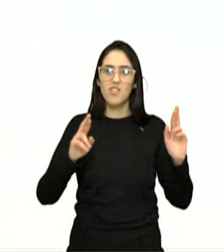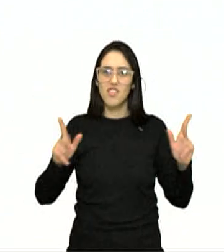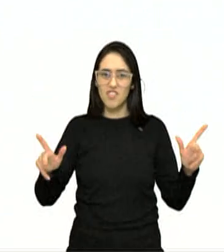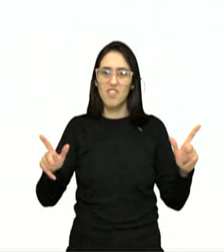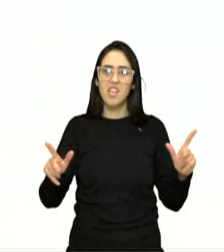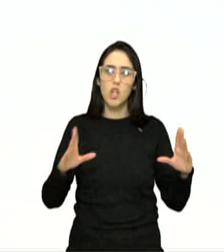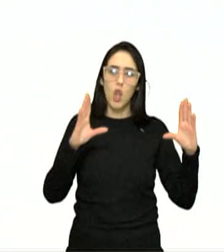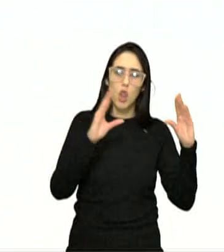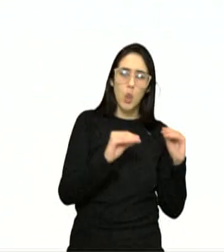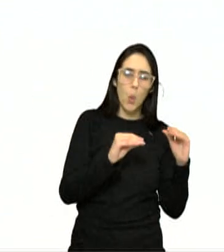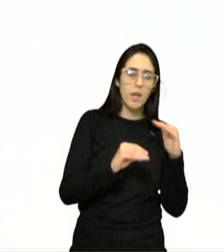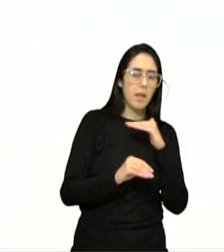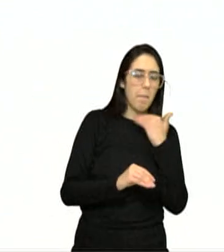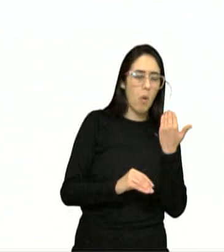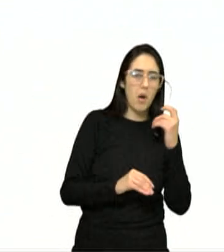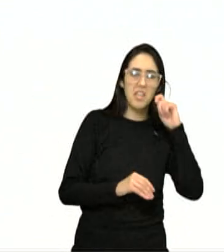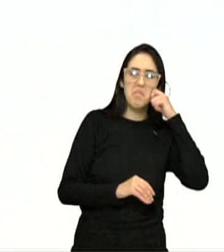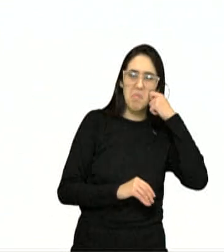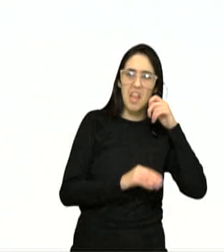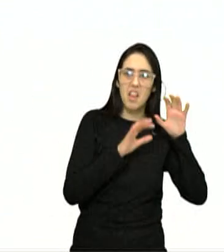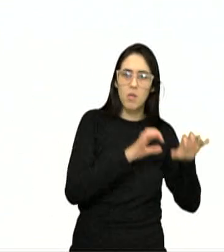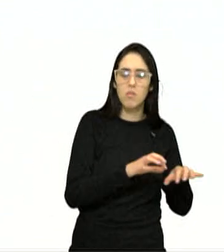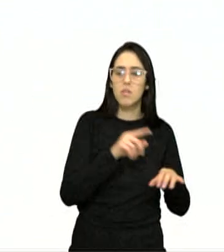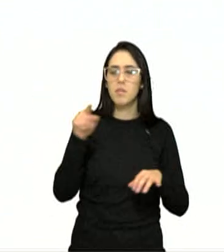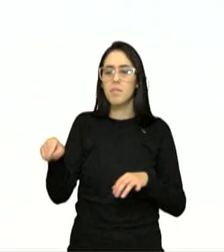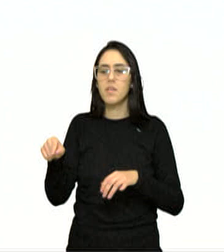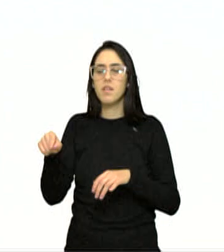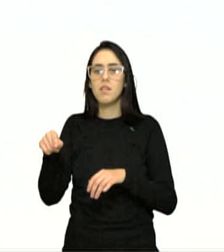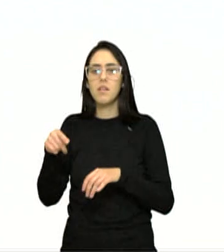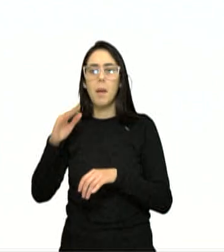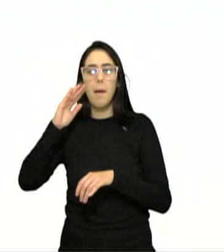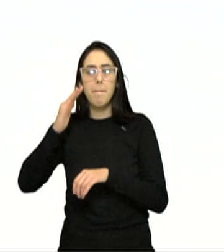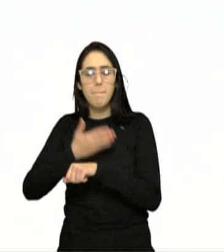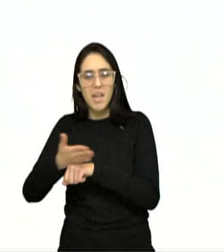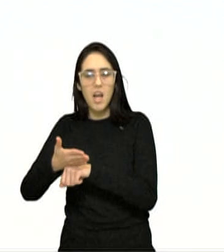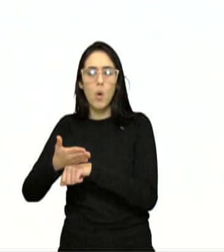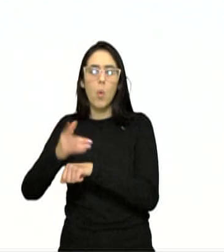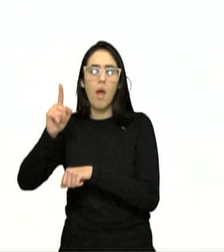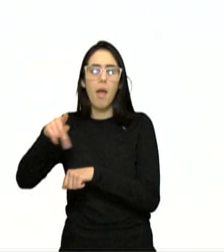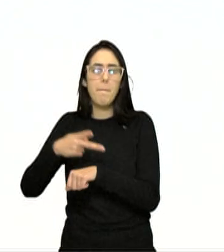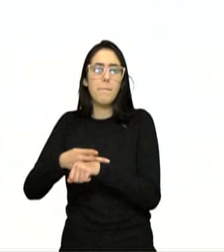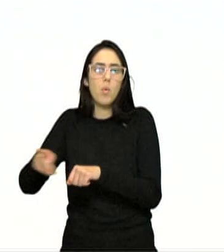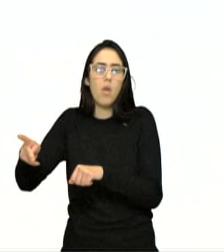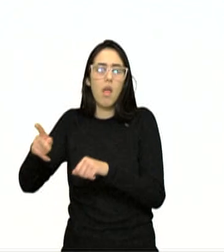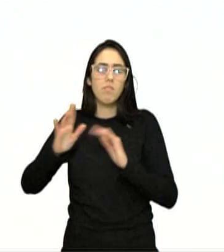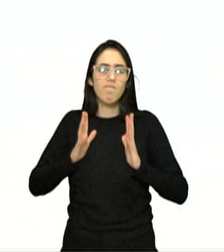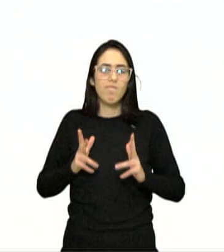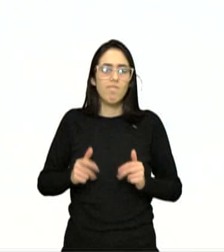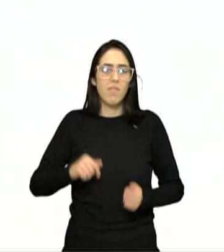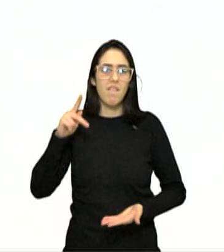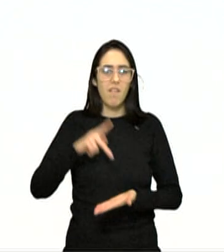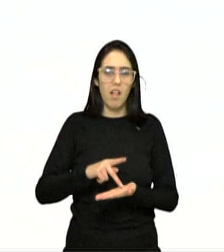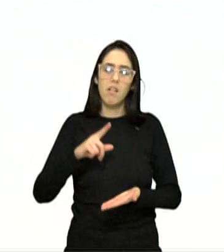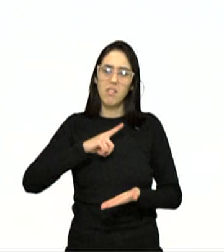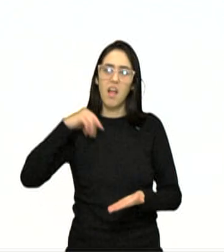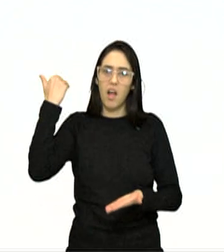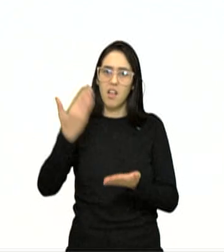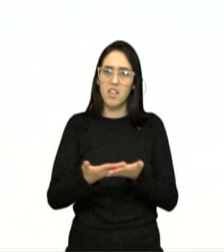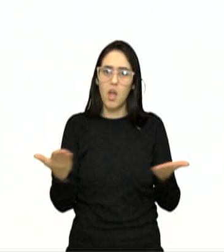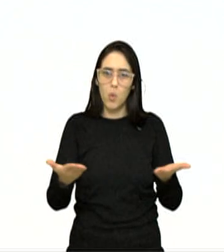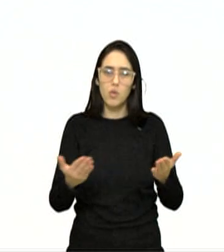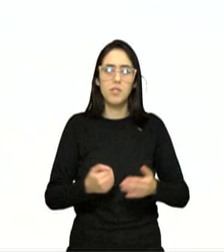Noite e morte para o preto, pureza e verdade, ainda eles tem-se essa ideia até hoje.